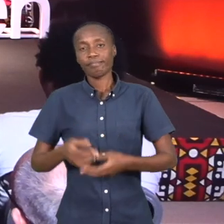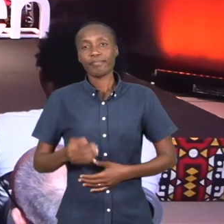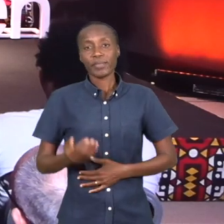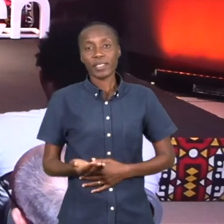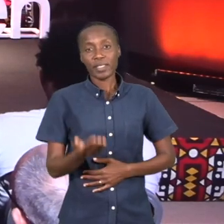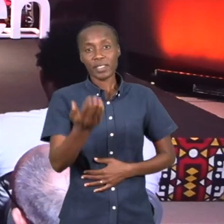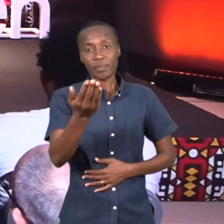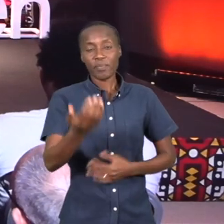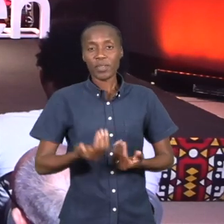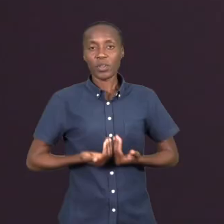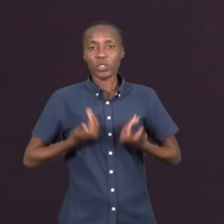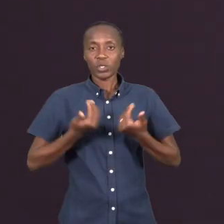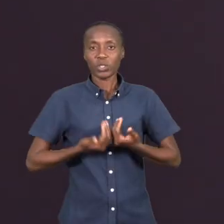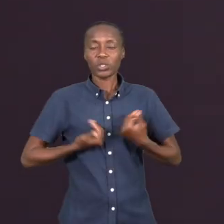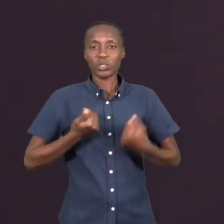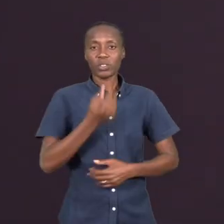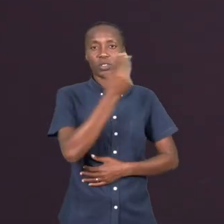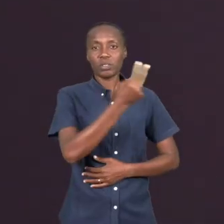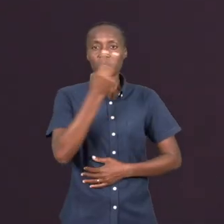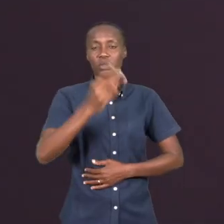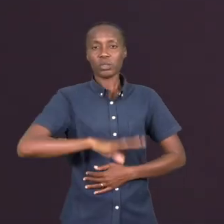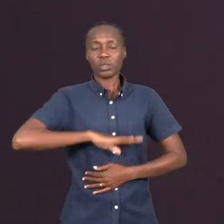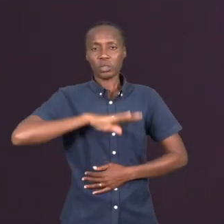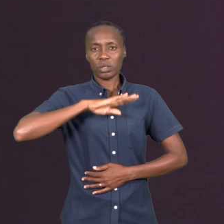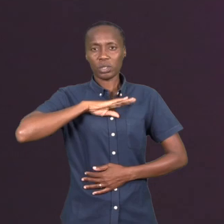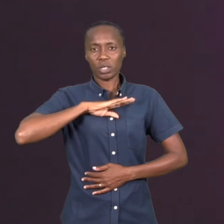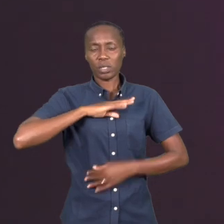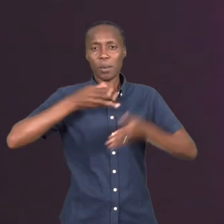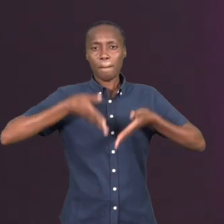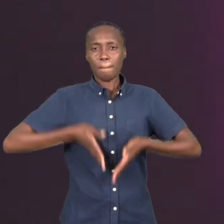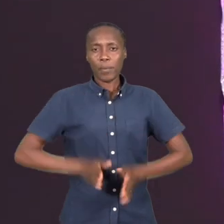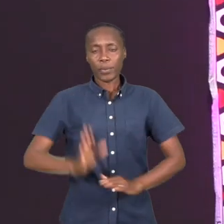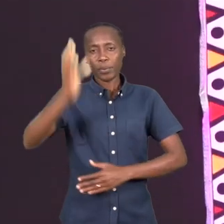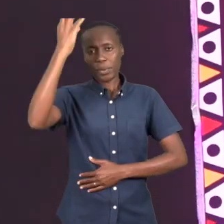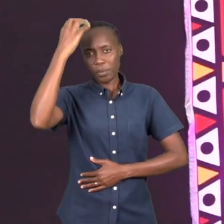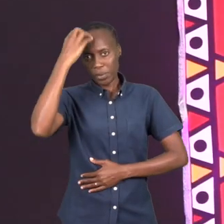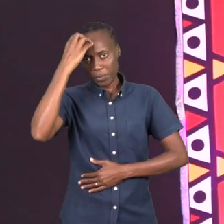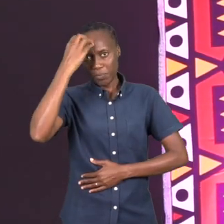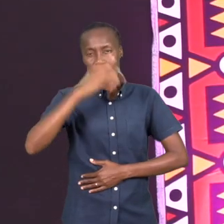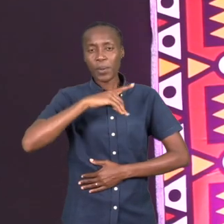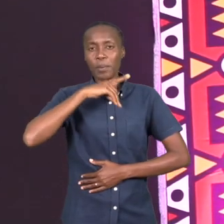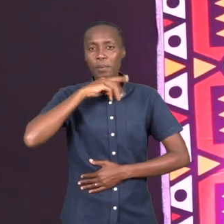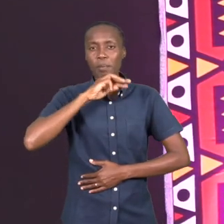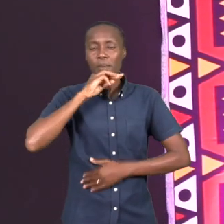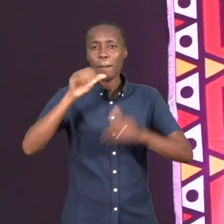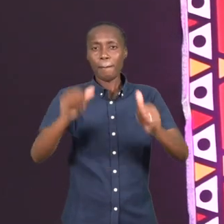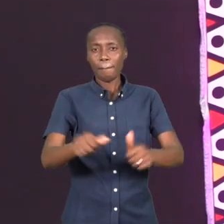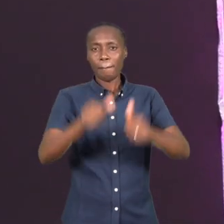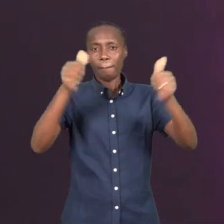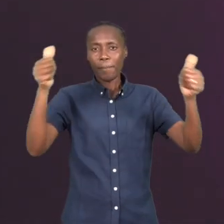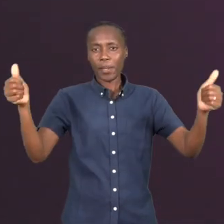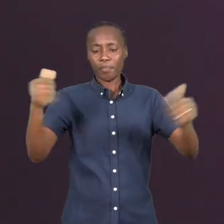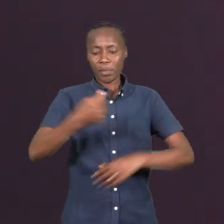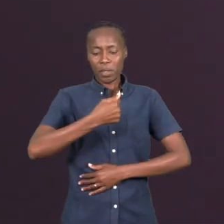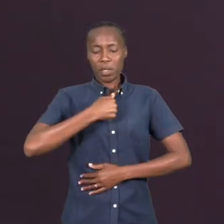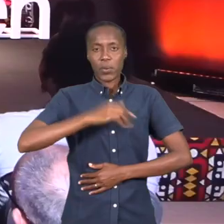Está diante de vós uma jovem de 22 anos de idade, natural de Maputo e filha de pais separados desde os